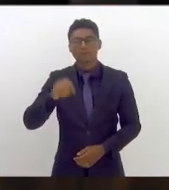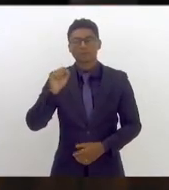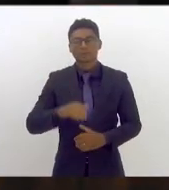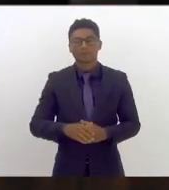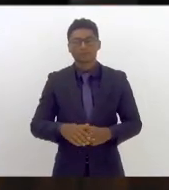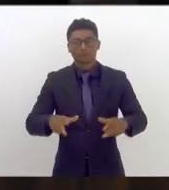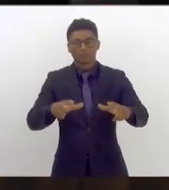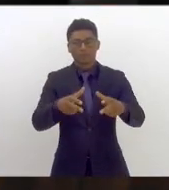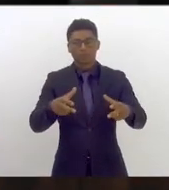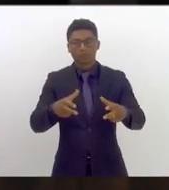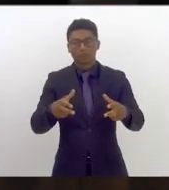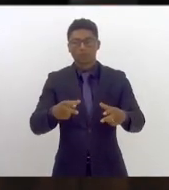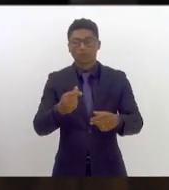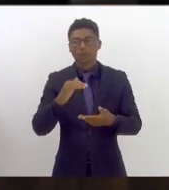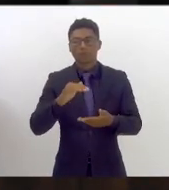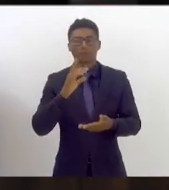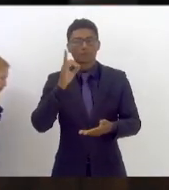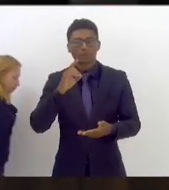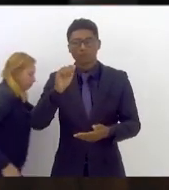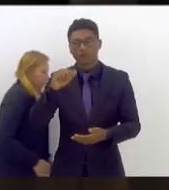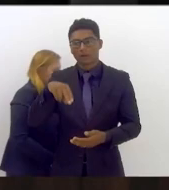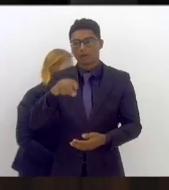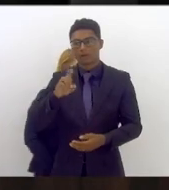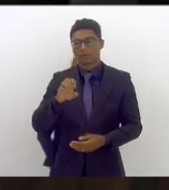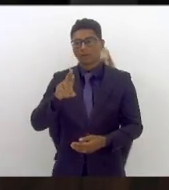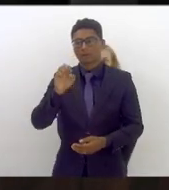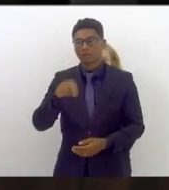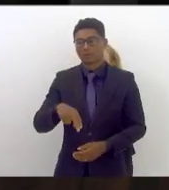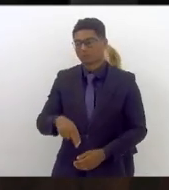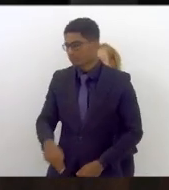Orçamento, deputado Anderson Moraes.